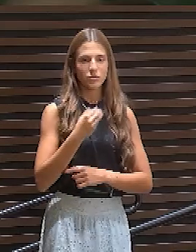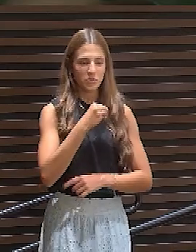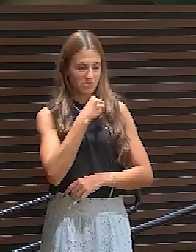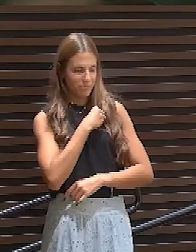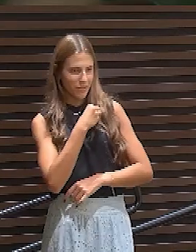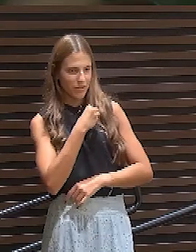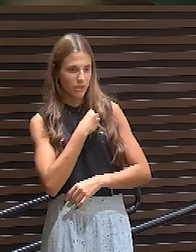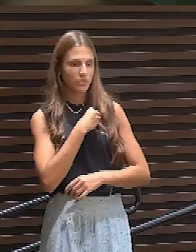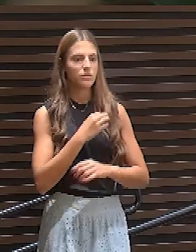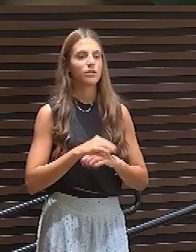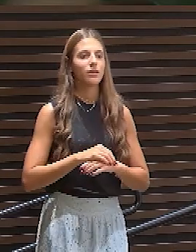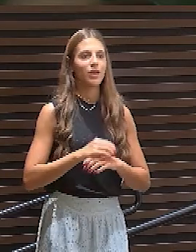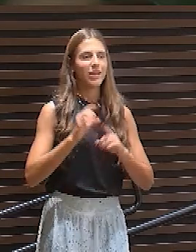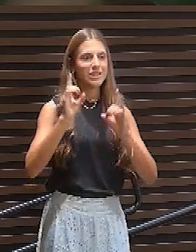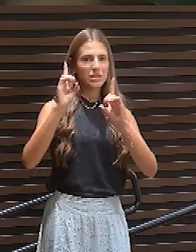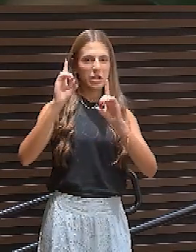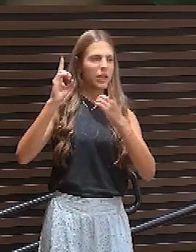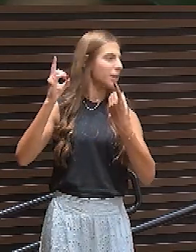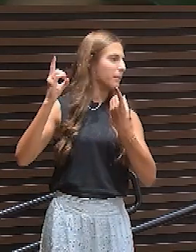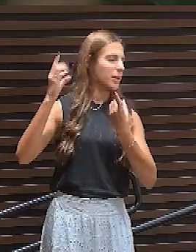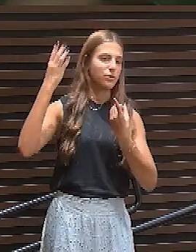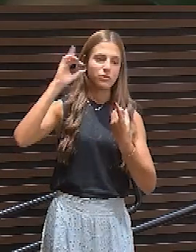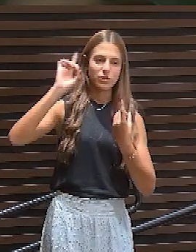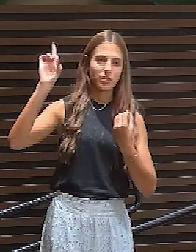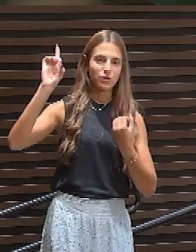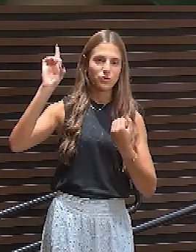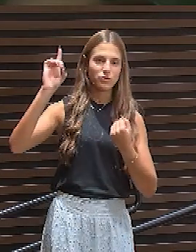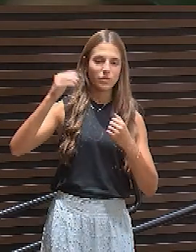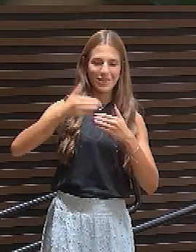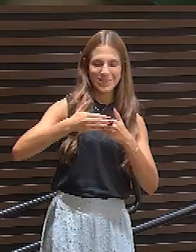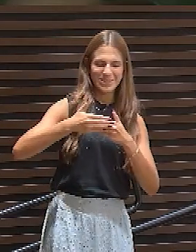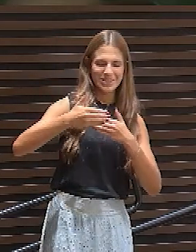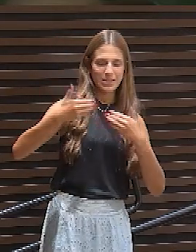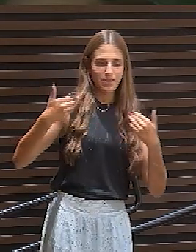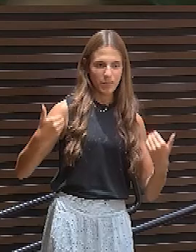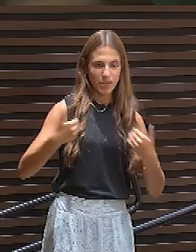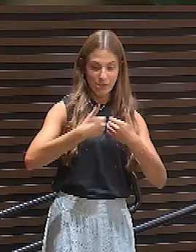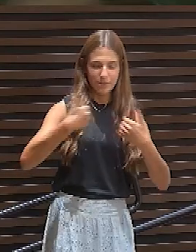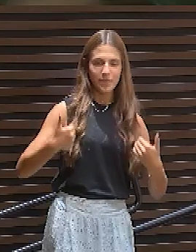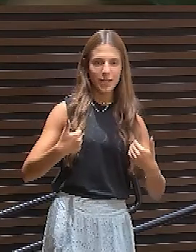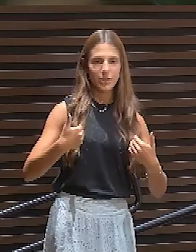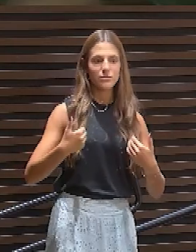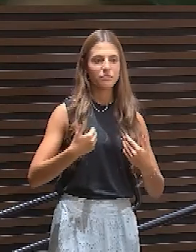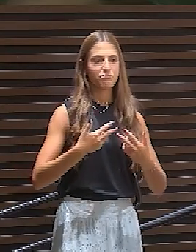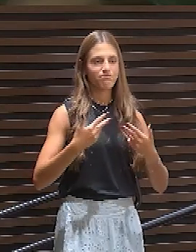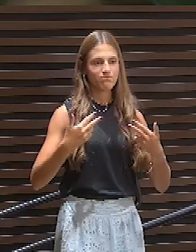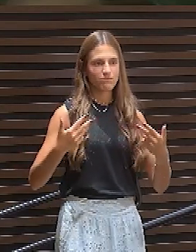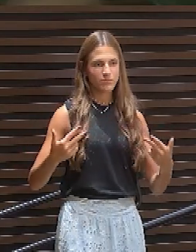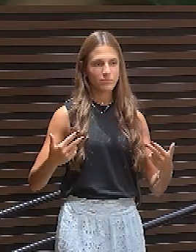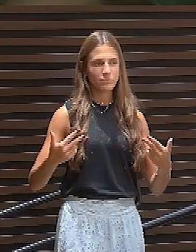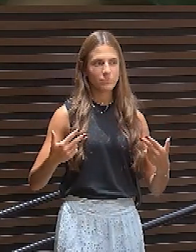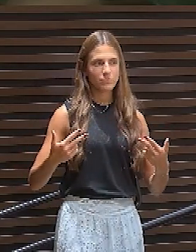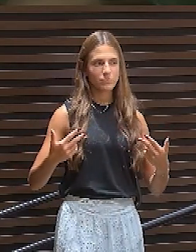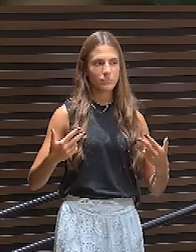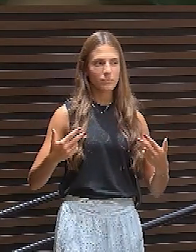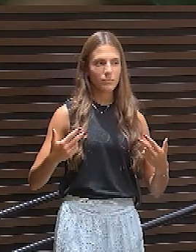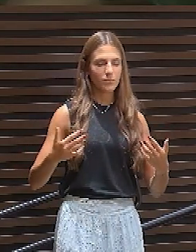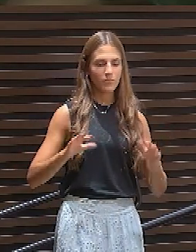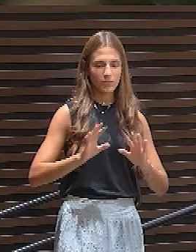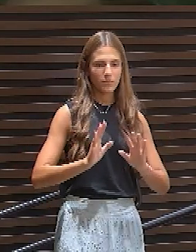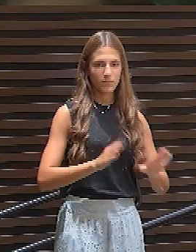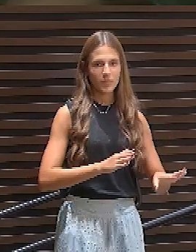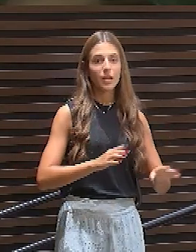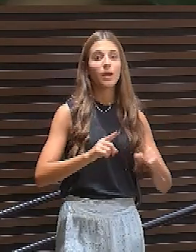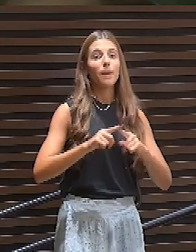nós estávamos separados de Deus, mas por uma coisa fora de série, o Espírito Santo trouxe a